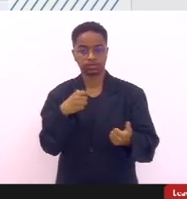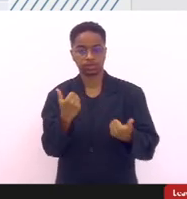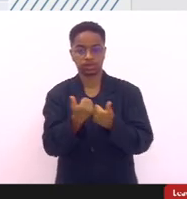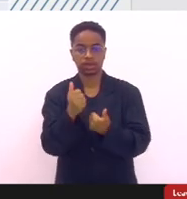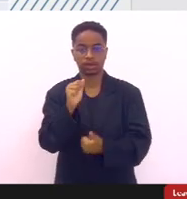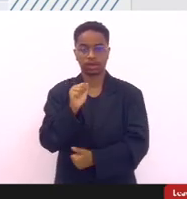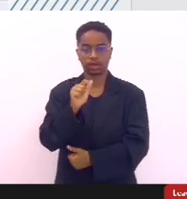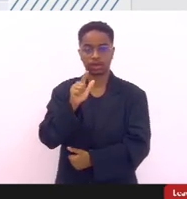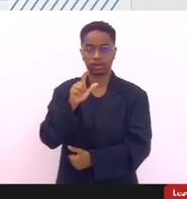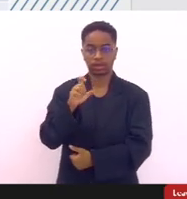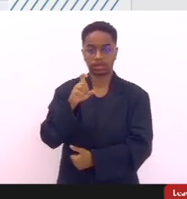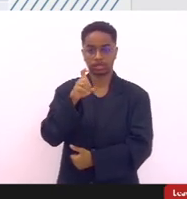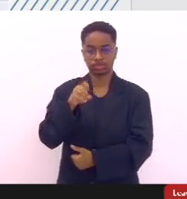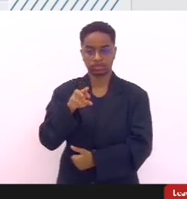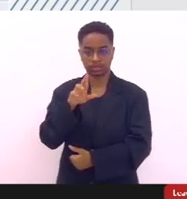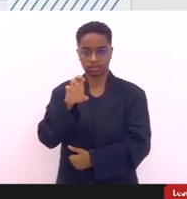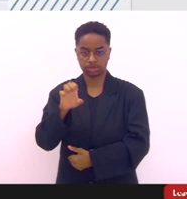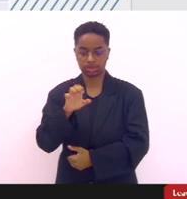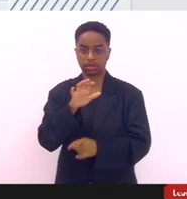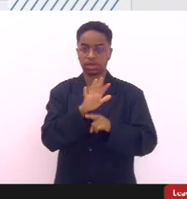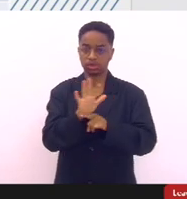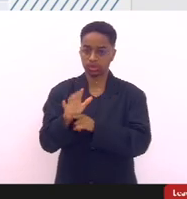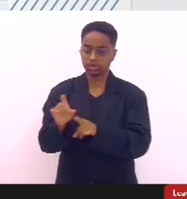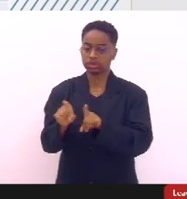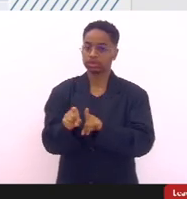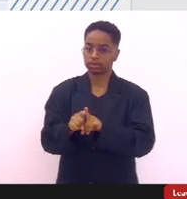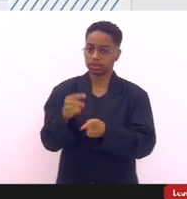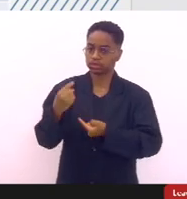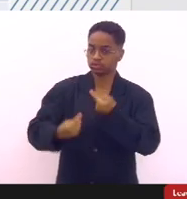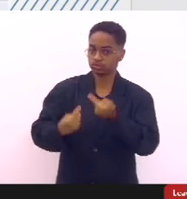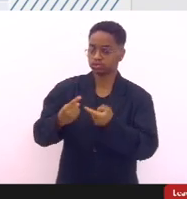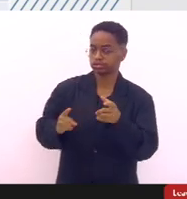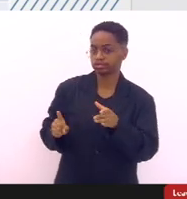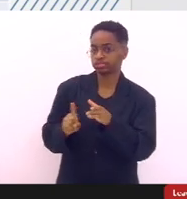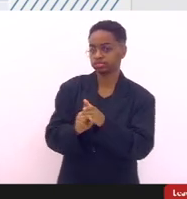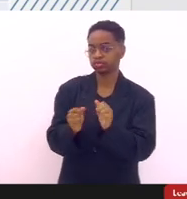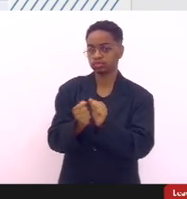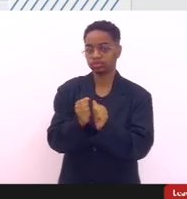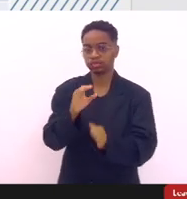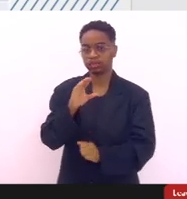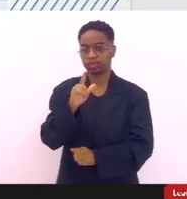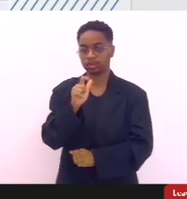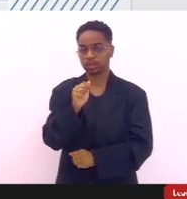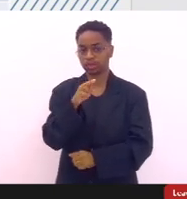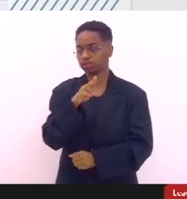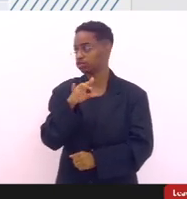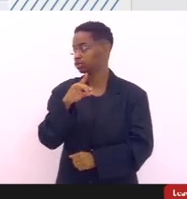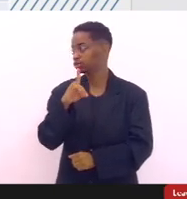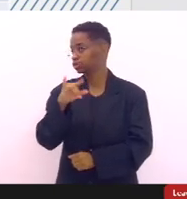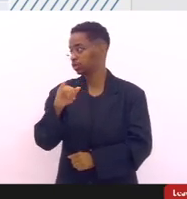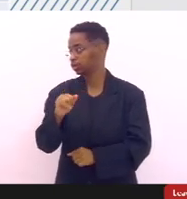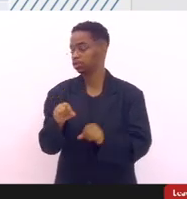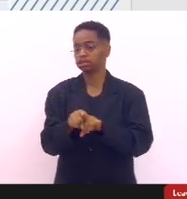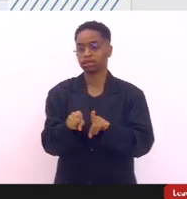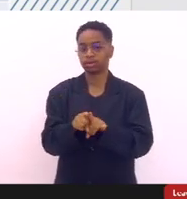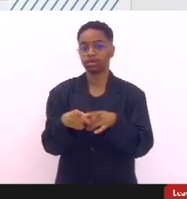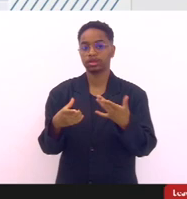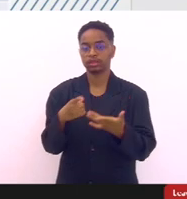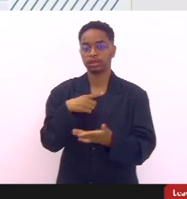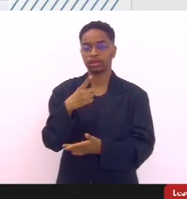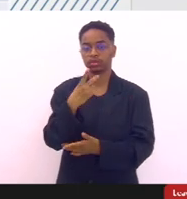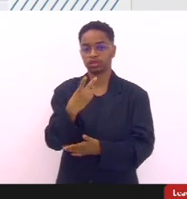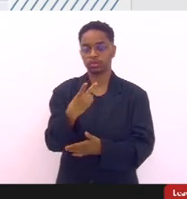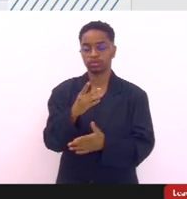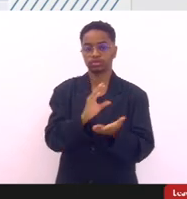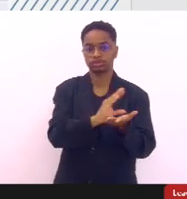é importante dizer, ele foi bastante sensível nessa discussão, com a doutora Cláudia também. E aí a gente fez dois cofinanciamentos, um